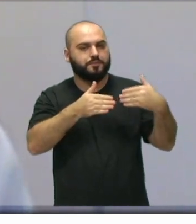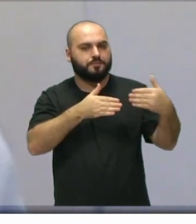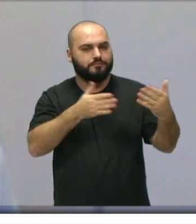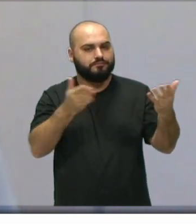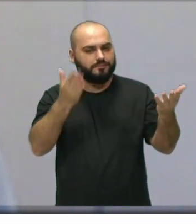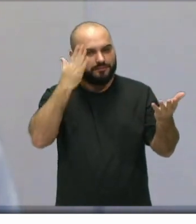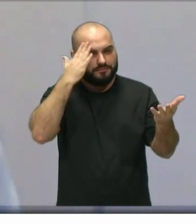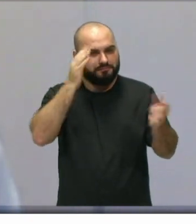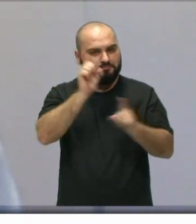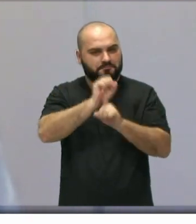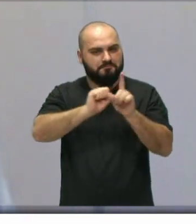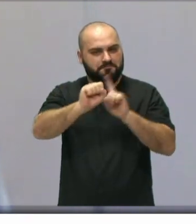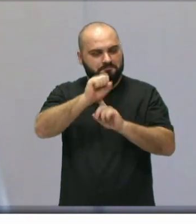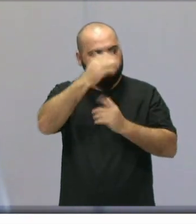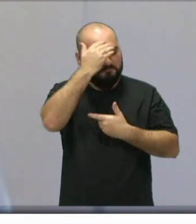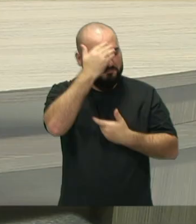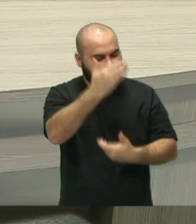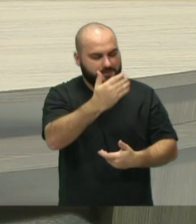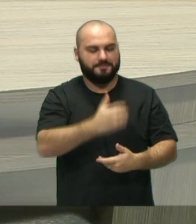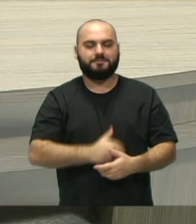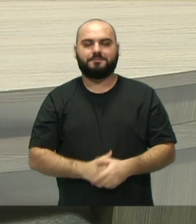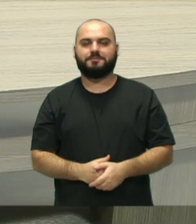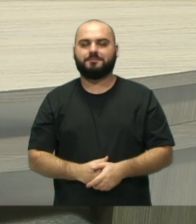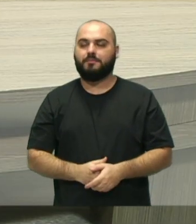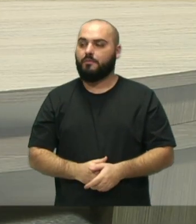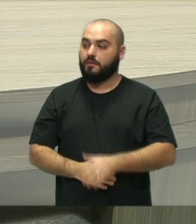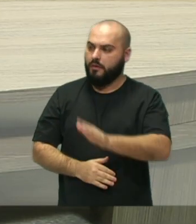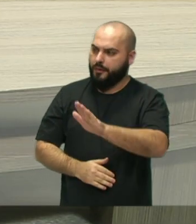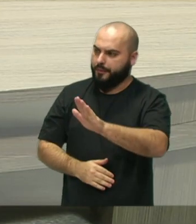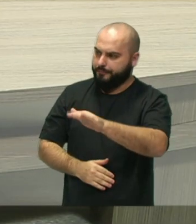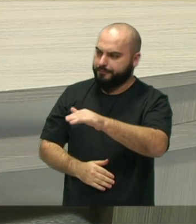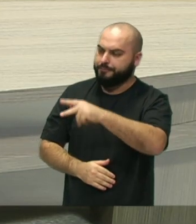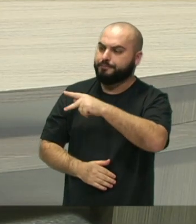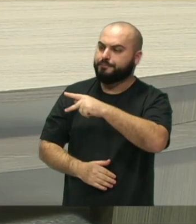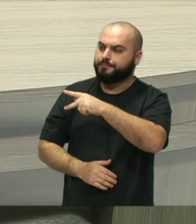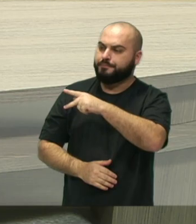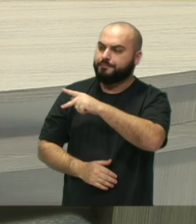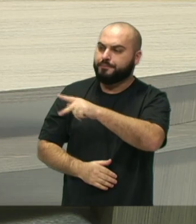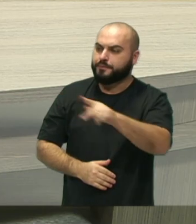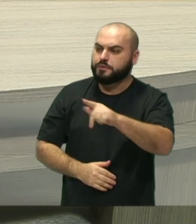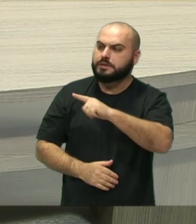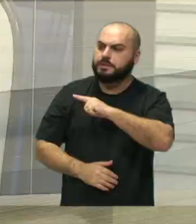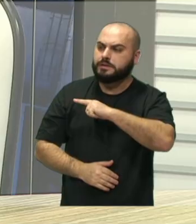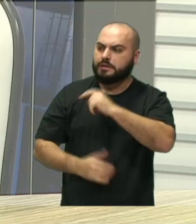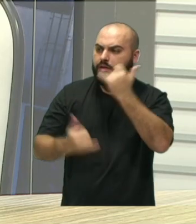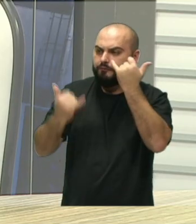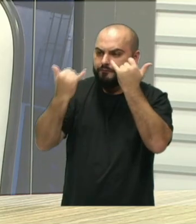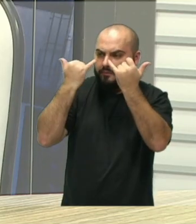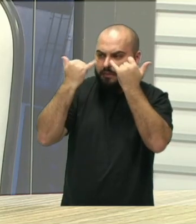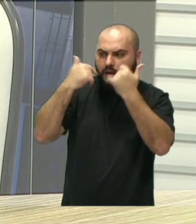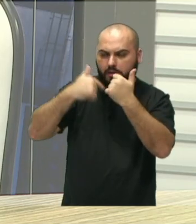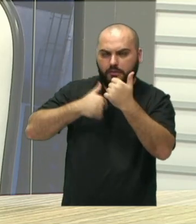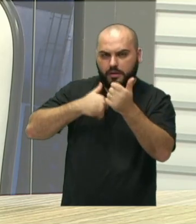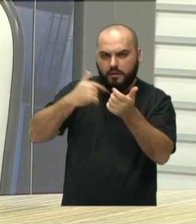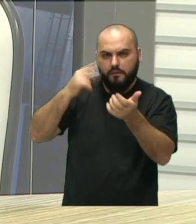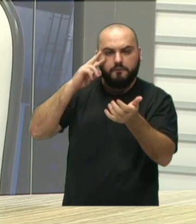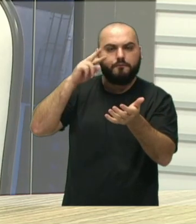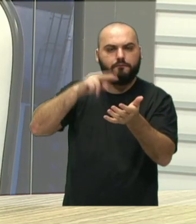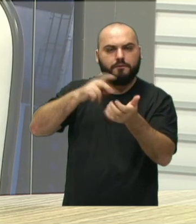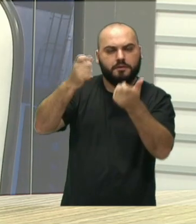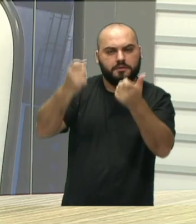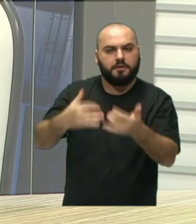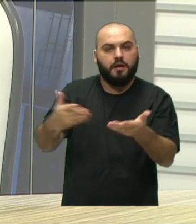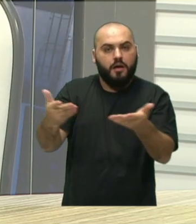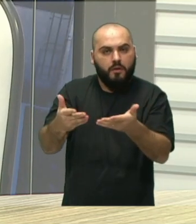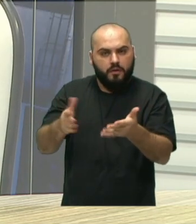aí social. Muito obrigada. Professora, tem um dado ali que eu acabei de ler, né, que é da Abrafibro,